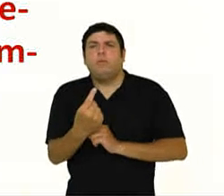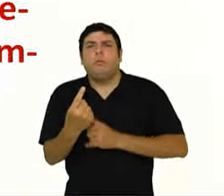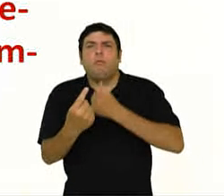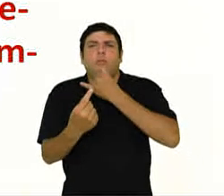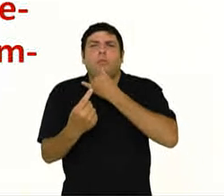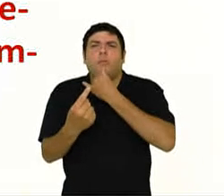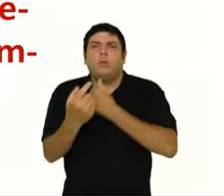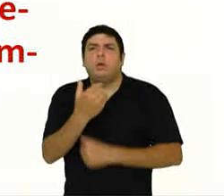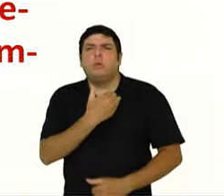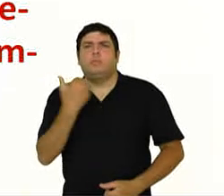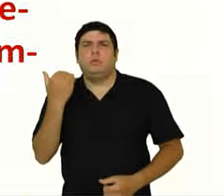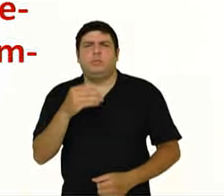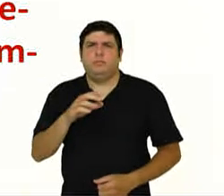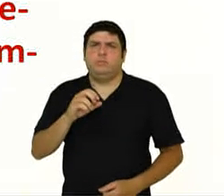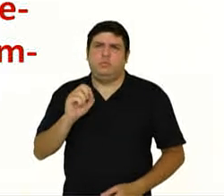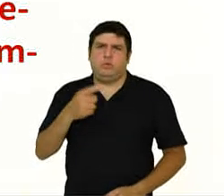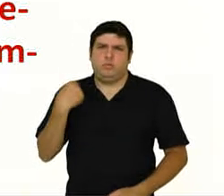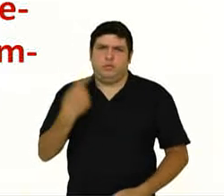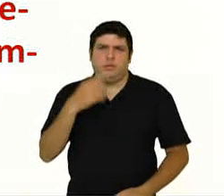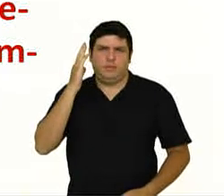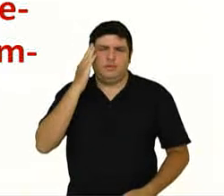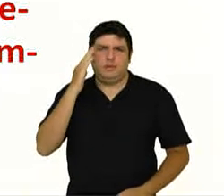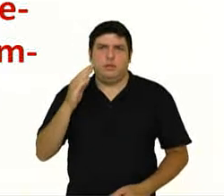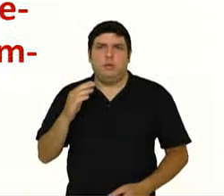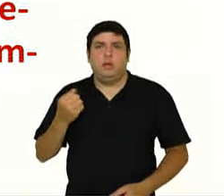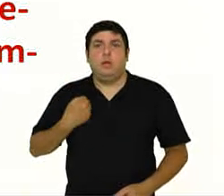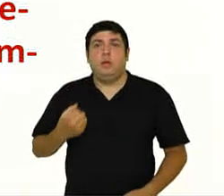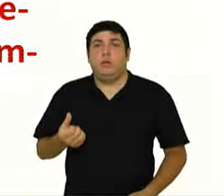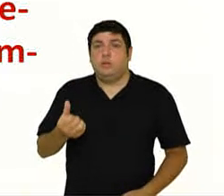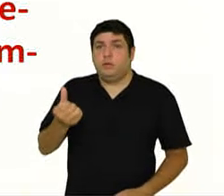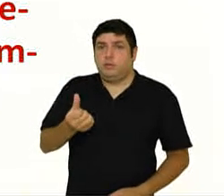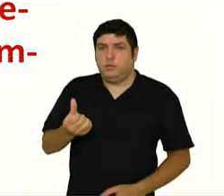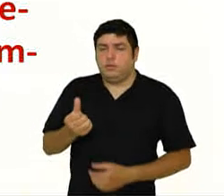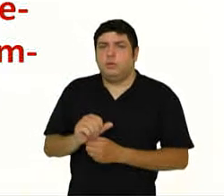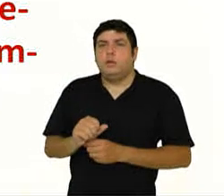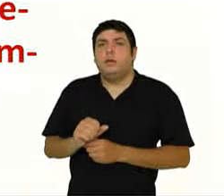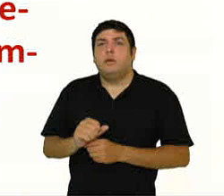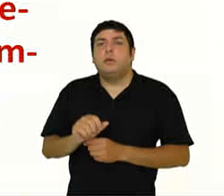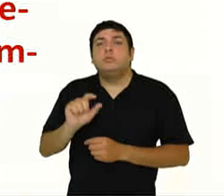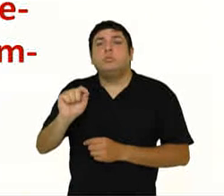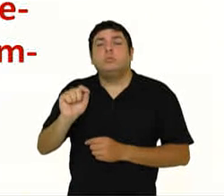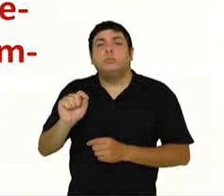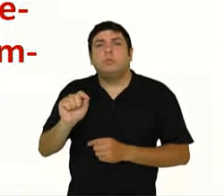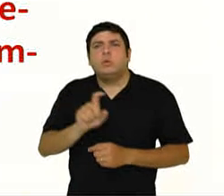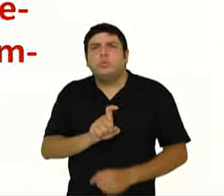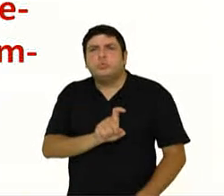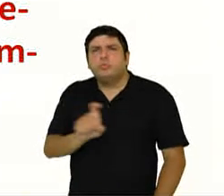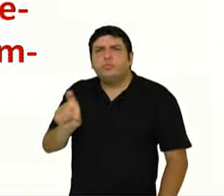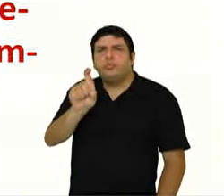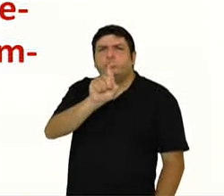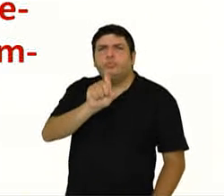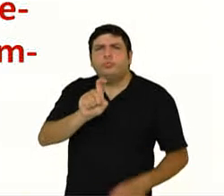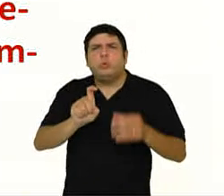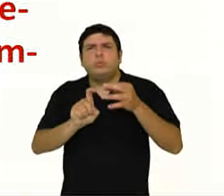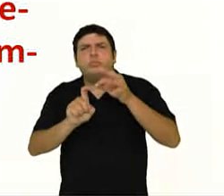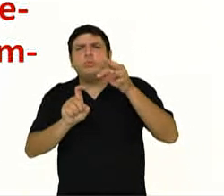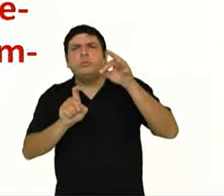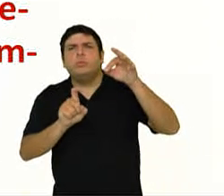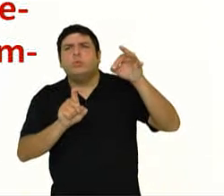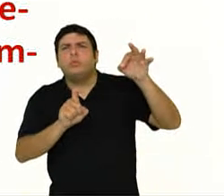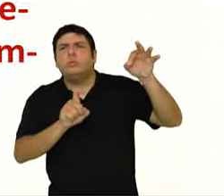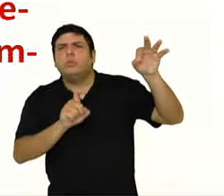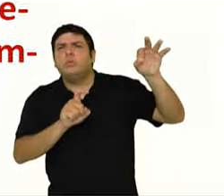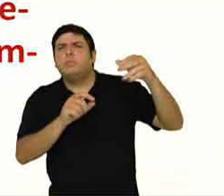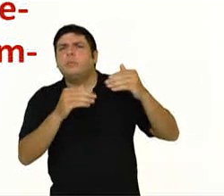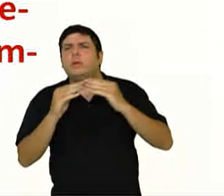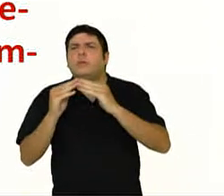solidão, né? Lógico, a gente já sabe. E na propaganda 6, a ideia de que o repelente de insetos vai mandá-los para o vizinho também rompe com o